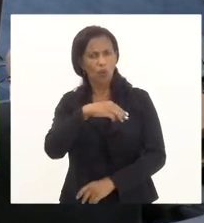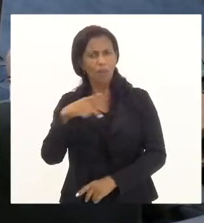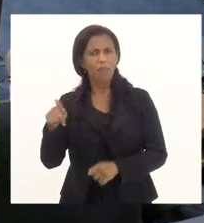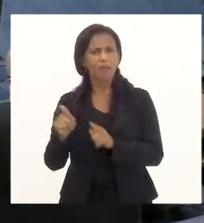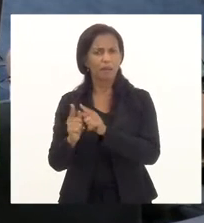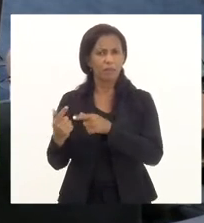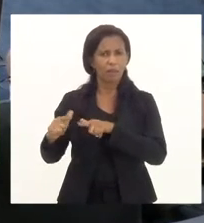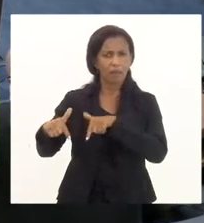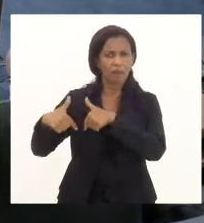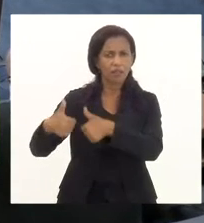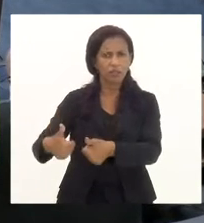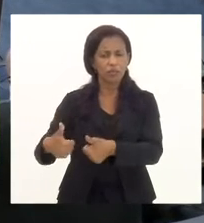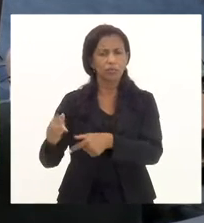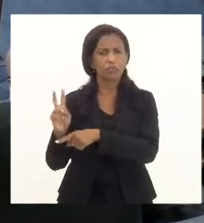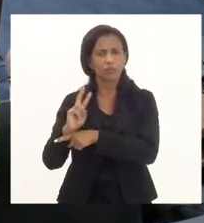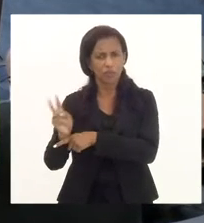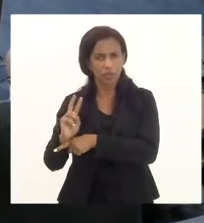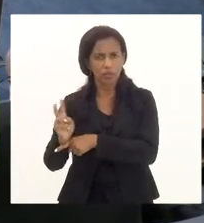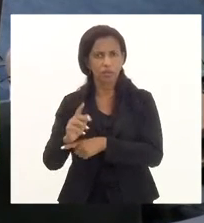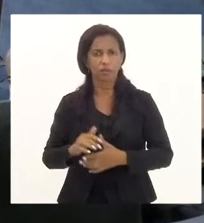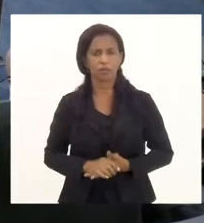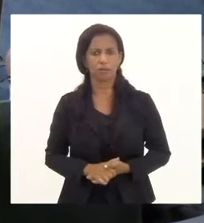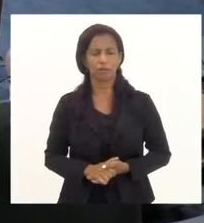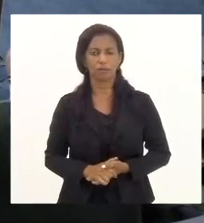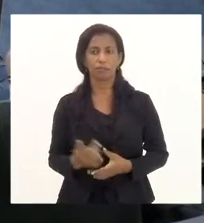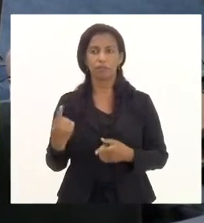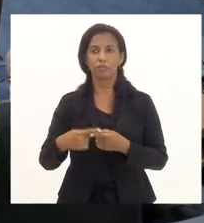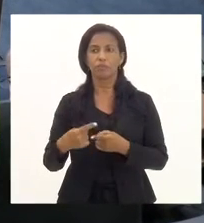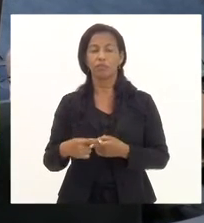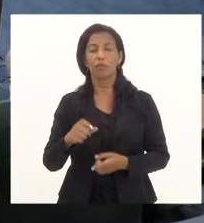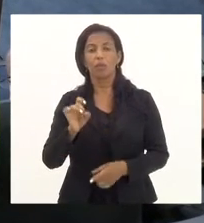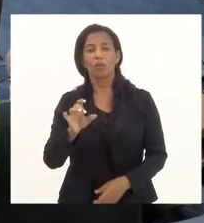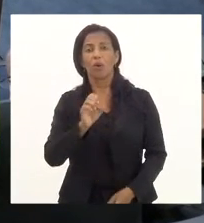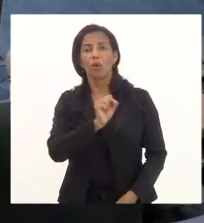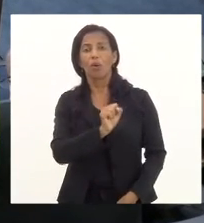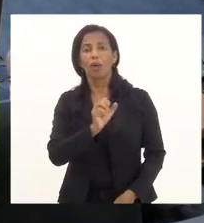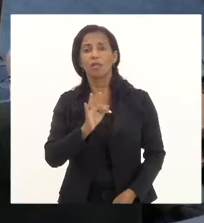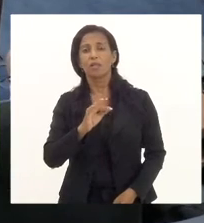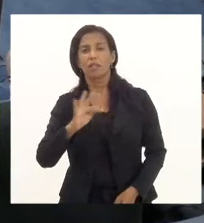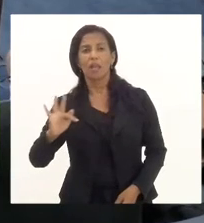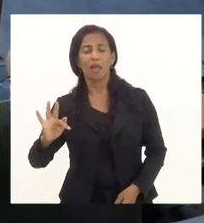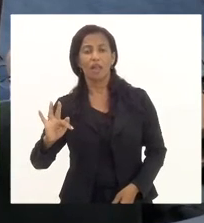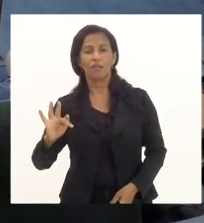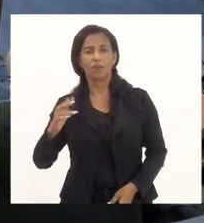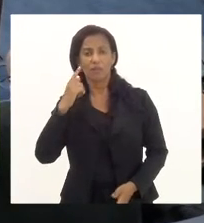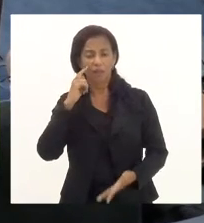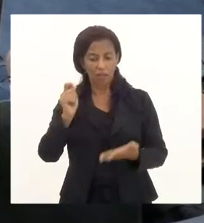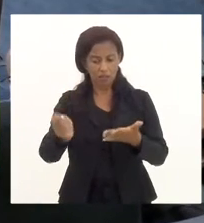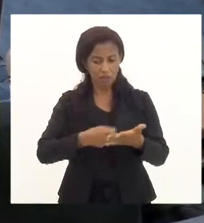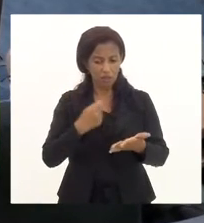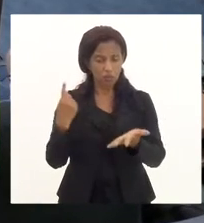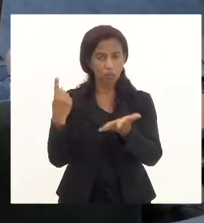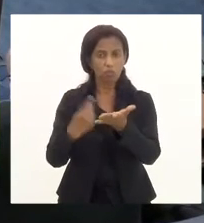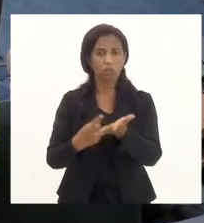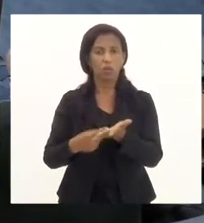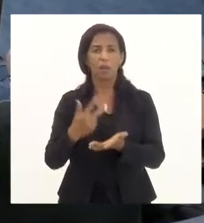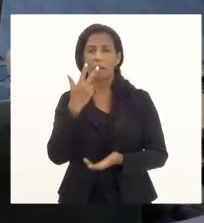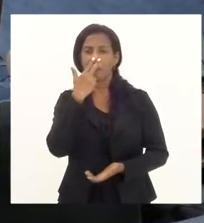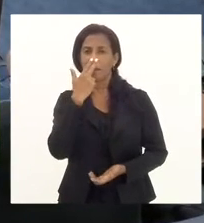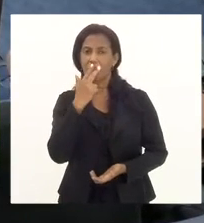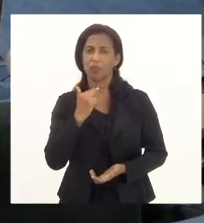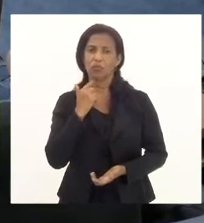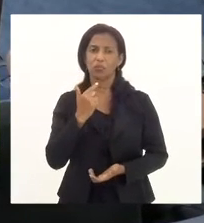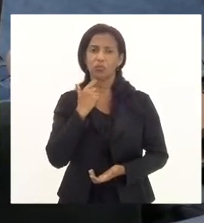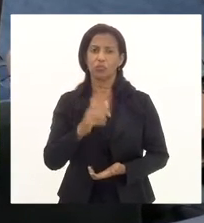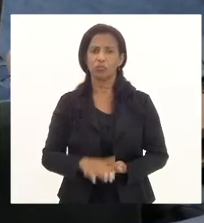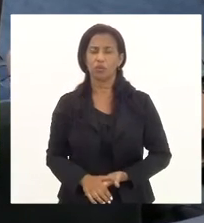na condição de agente fiscalizador porque o sol SF supervisiona a assinatura de um acordo me parece temerário